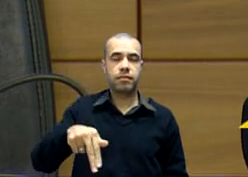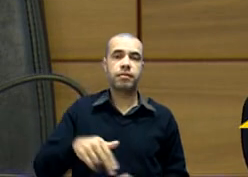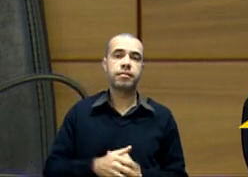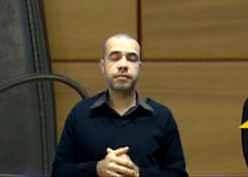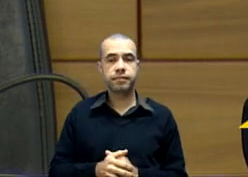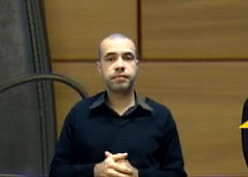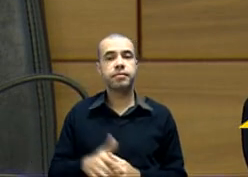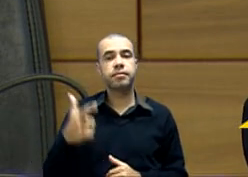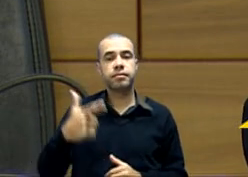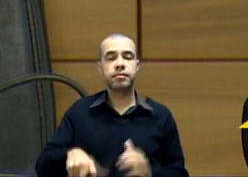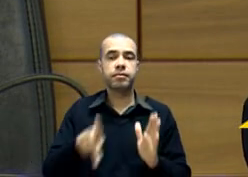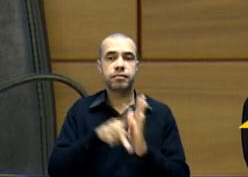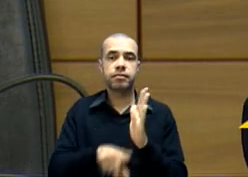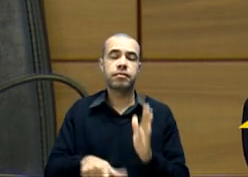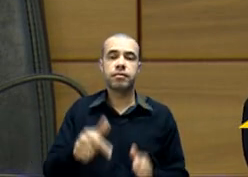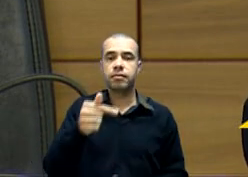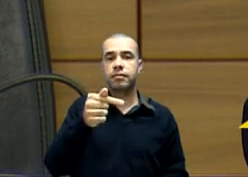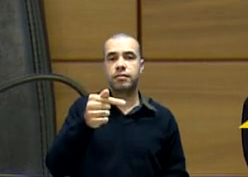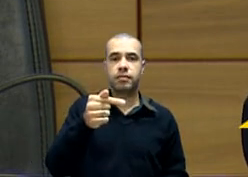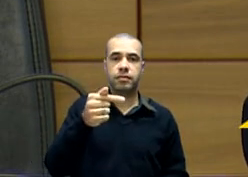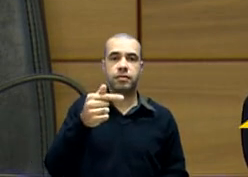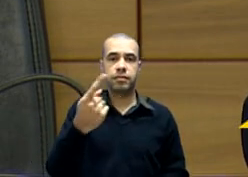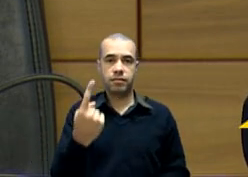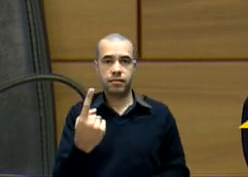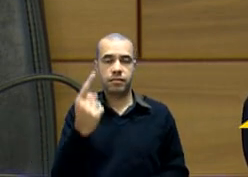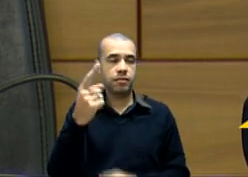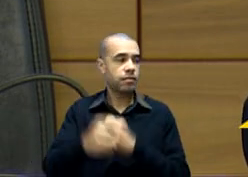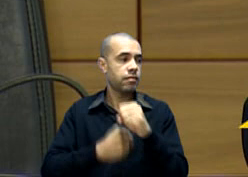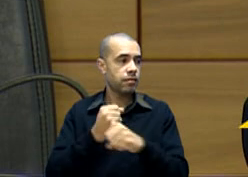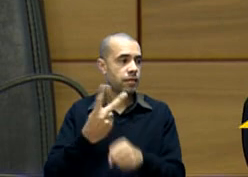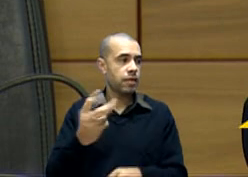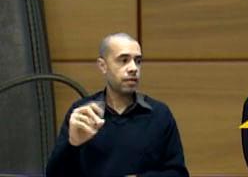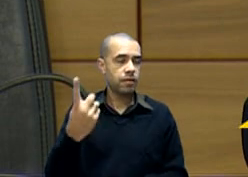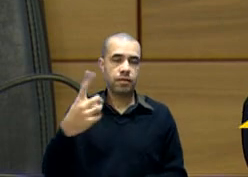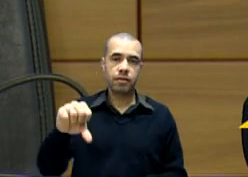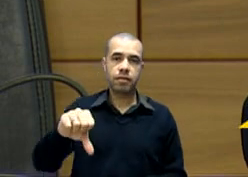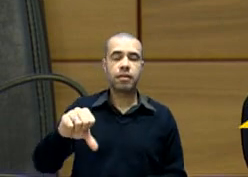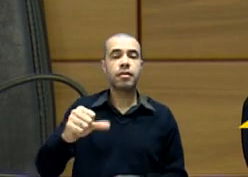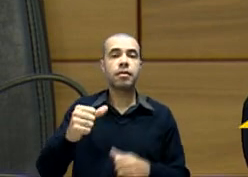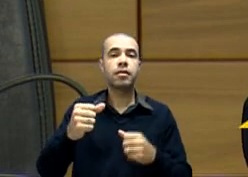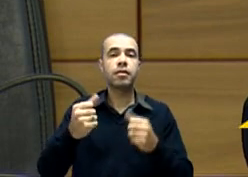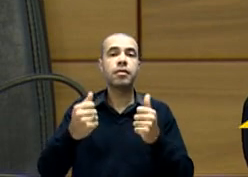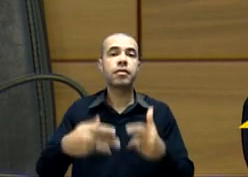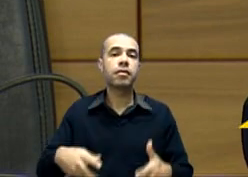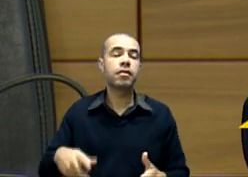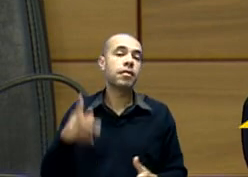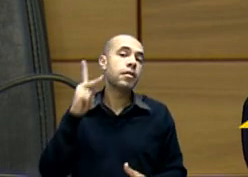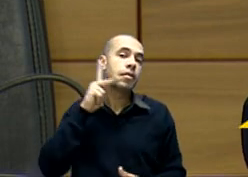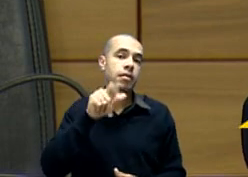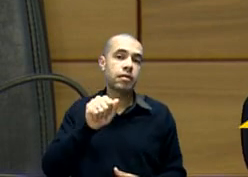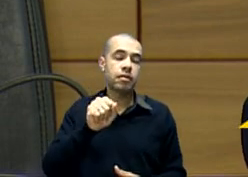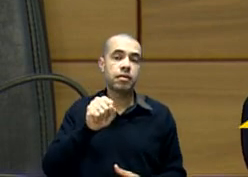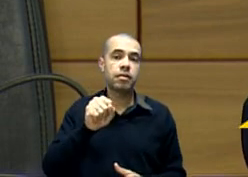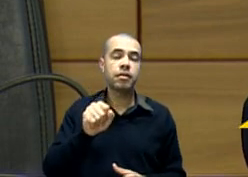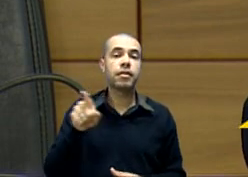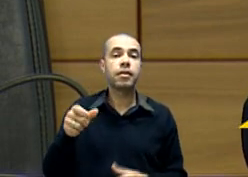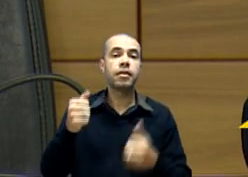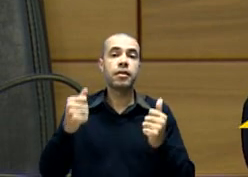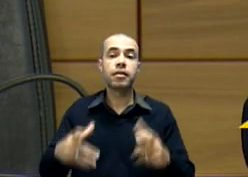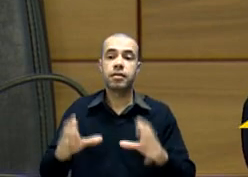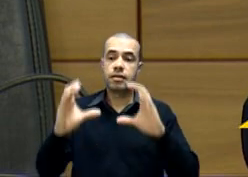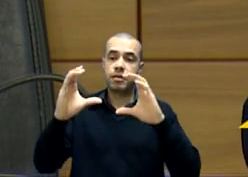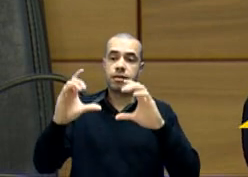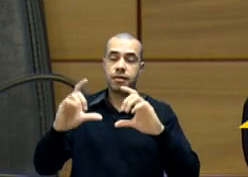decreto legislativo 71/2019 do vereador Pastor Luiz Santos, dispõe sobre a concessão de título de cidadão sorocabano